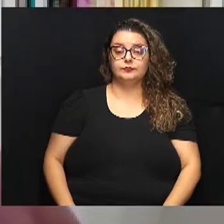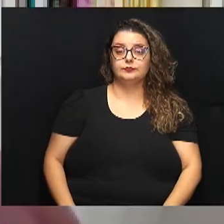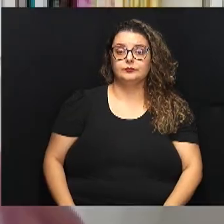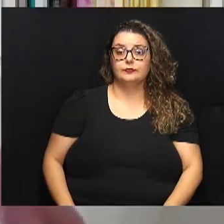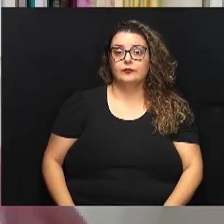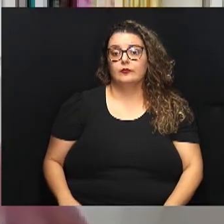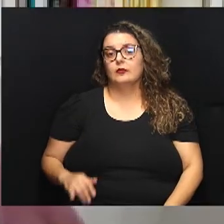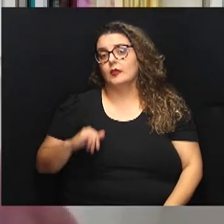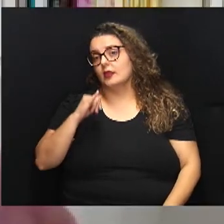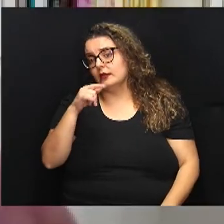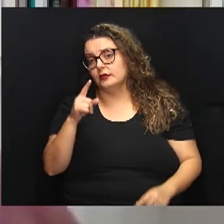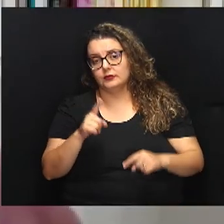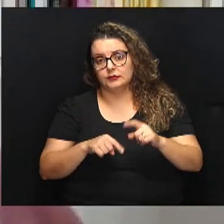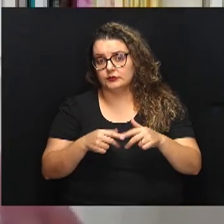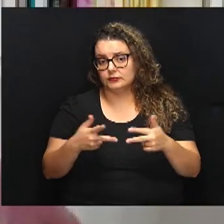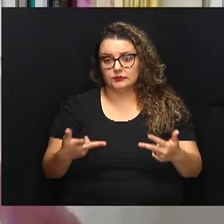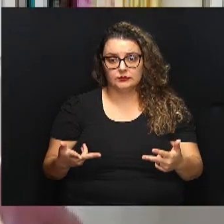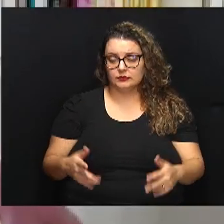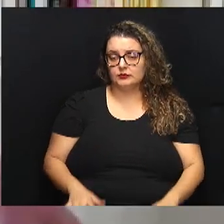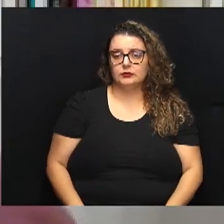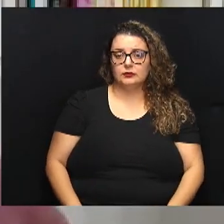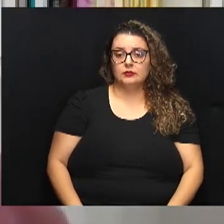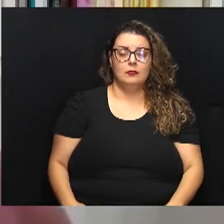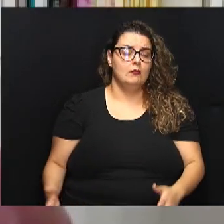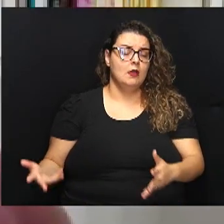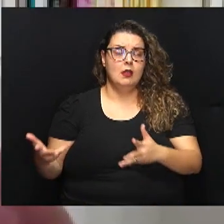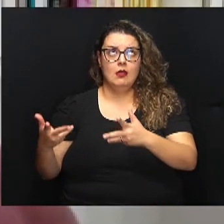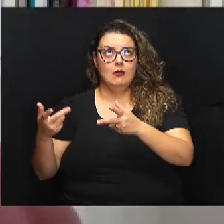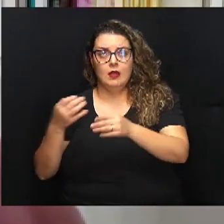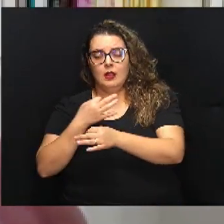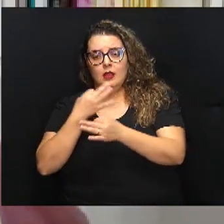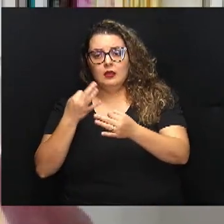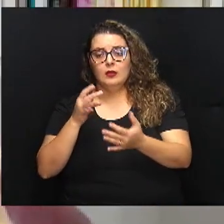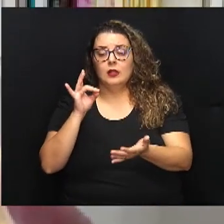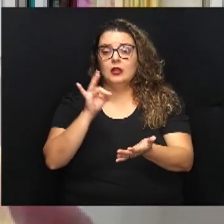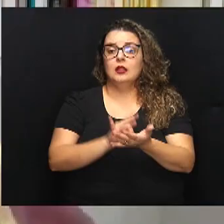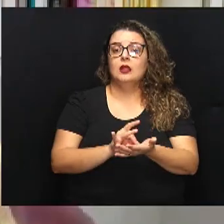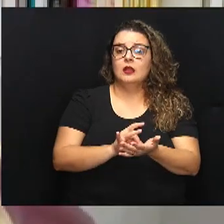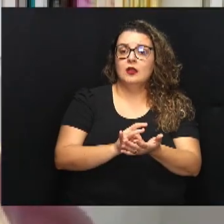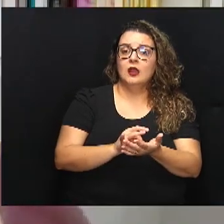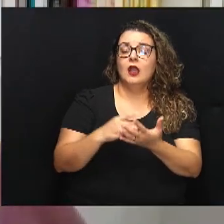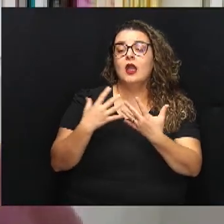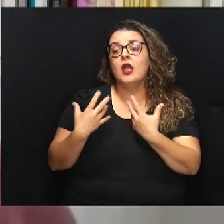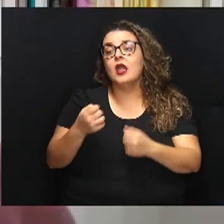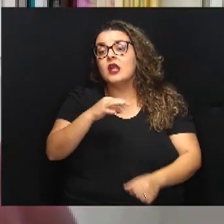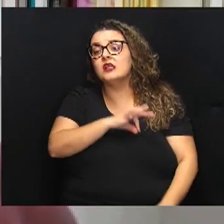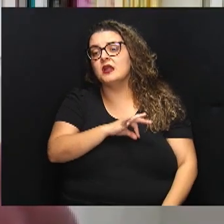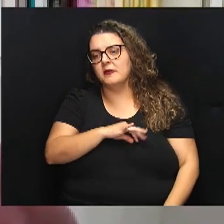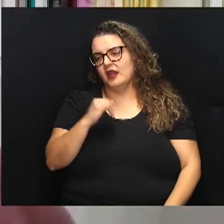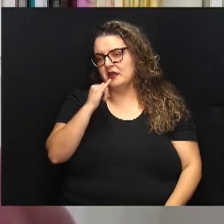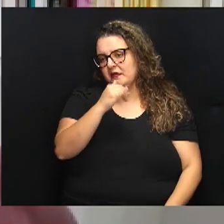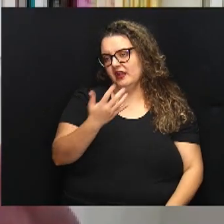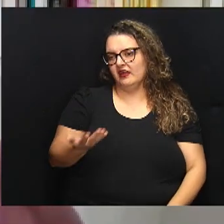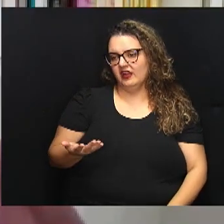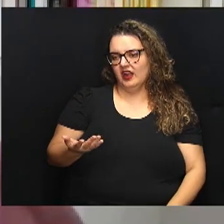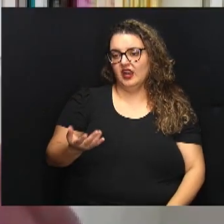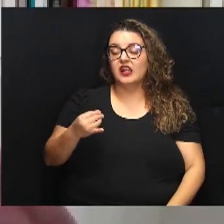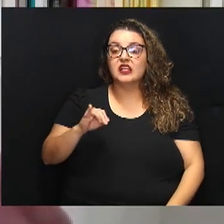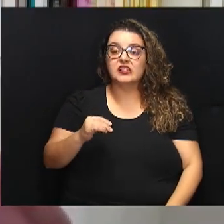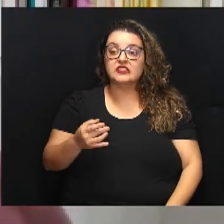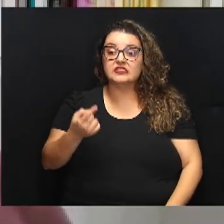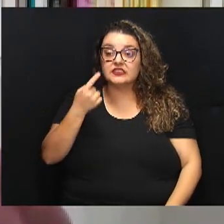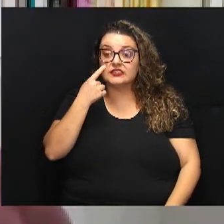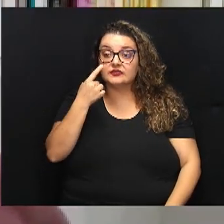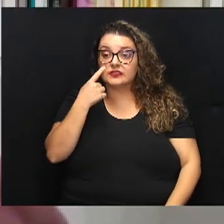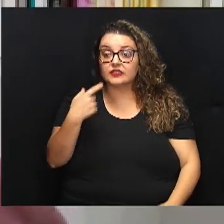falar de um produto supostamente maravilhoso, quando na realidade receberam para falar. Isso se chama conflito